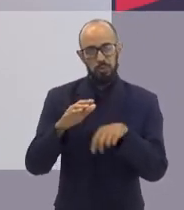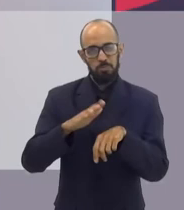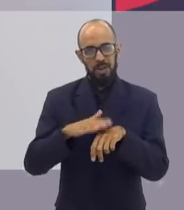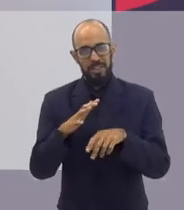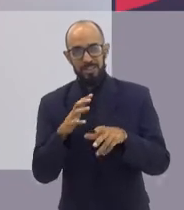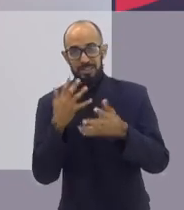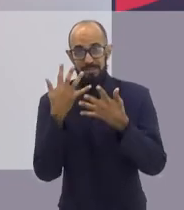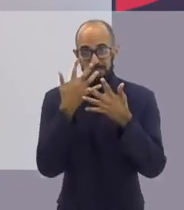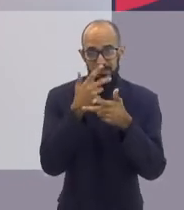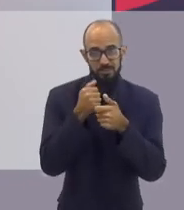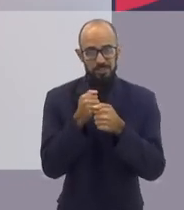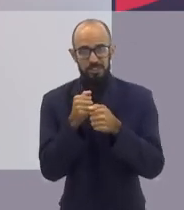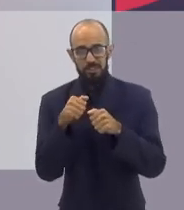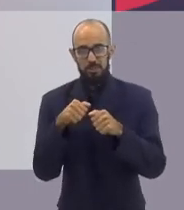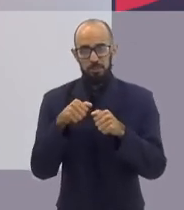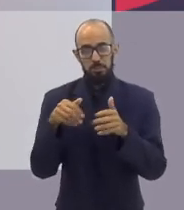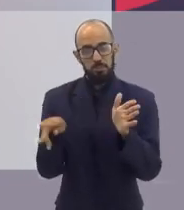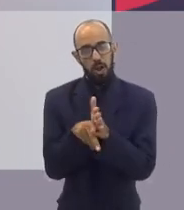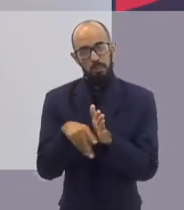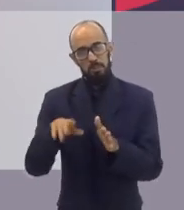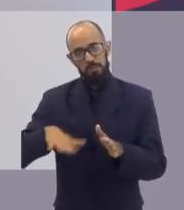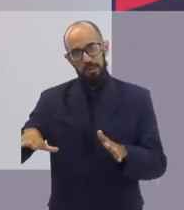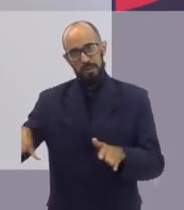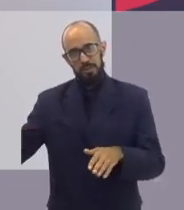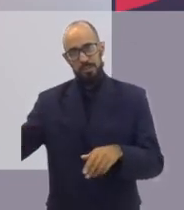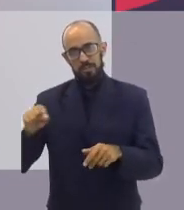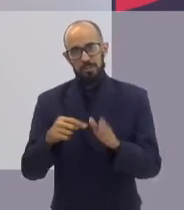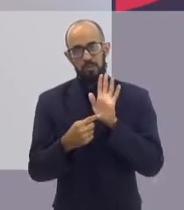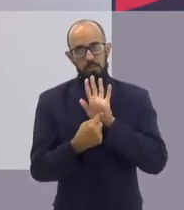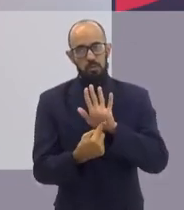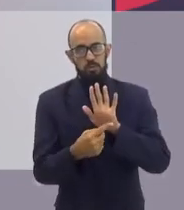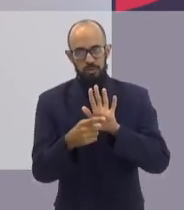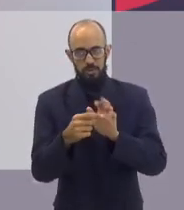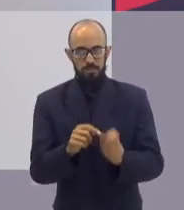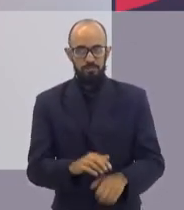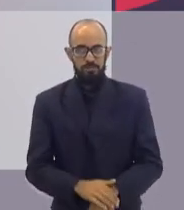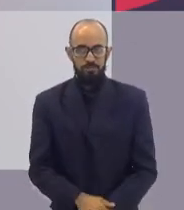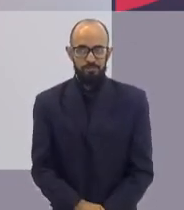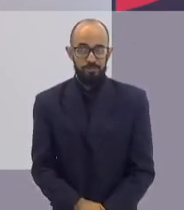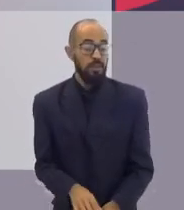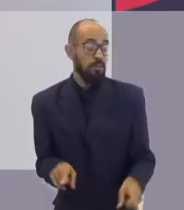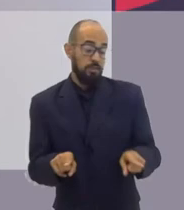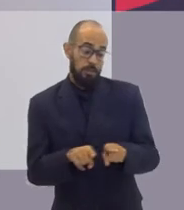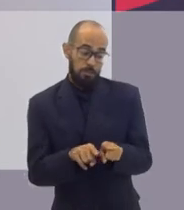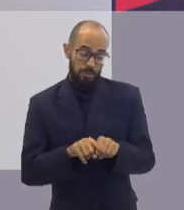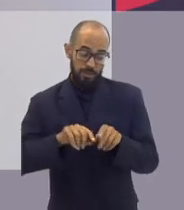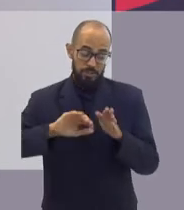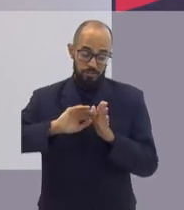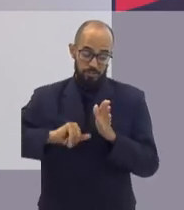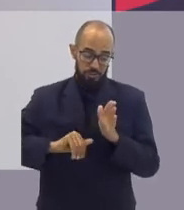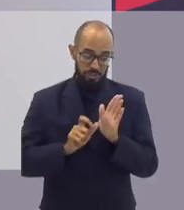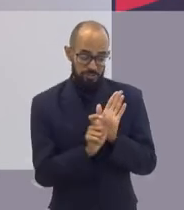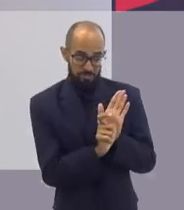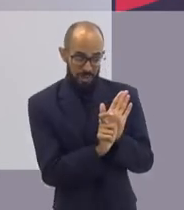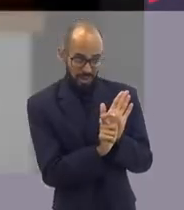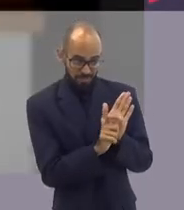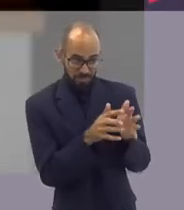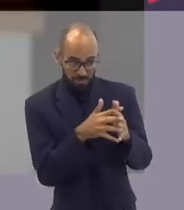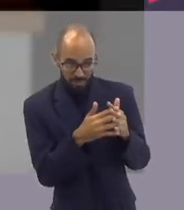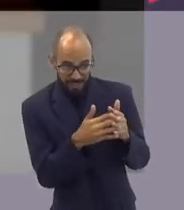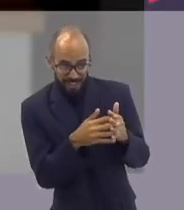Tudo mais lúdico, com a visão mais infantil. E a gente vai E mostrar, olha, tem um provavelmente momento. sem esses termos complicados